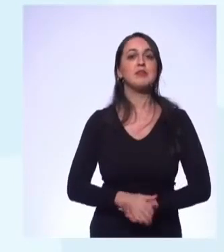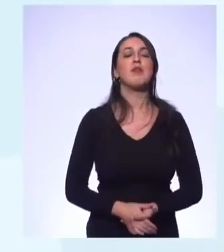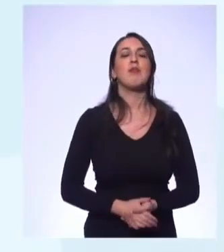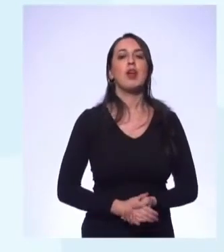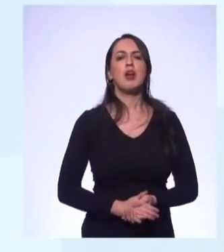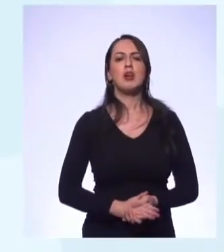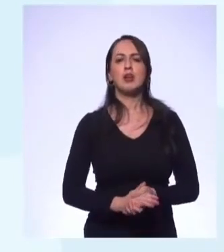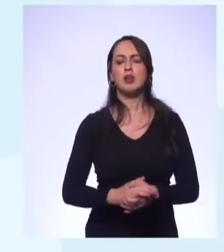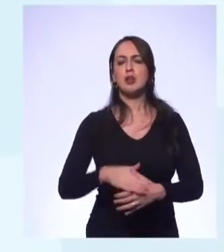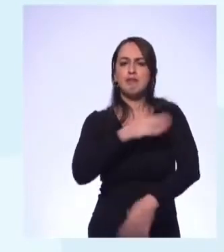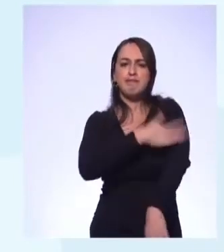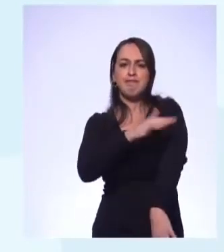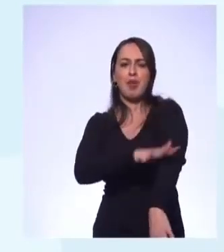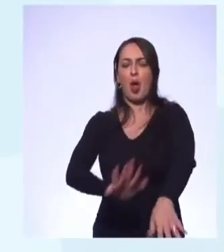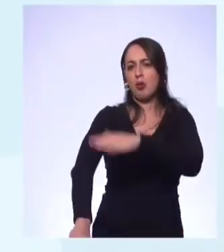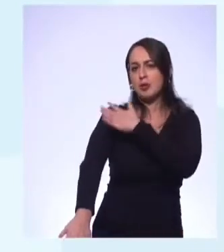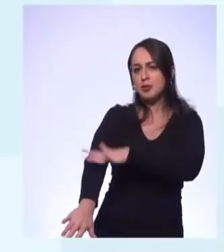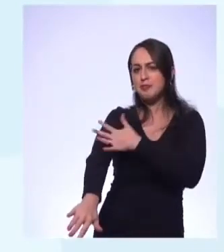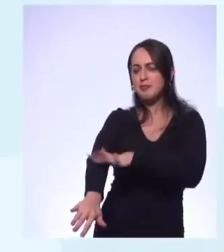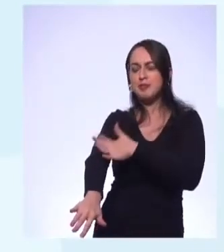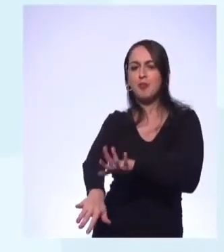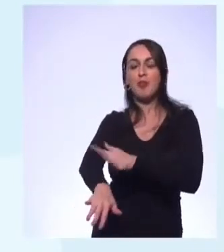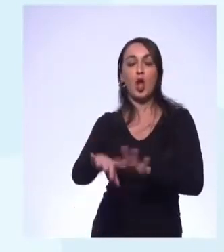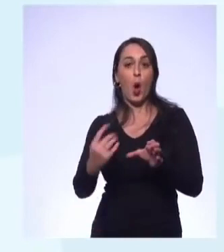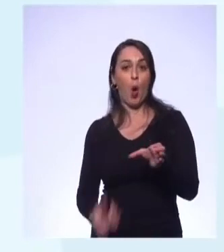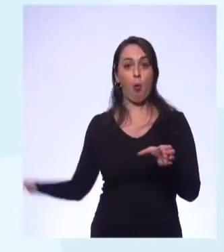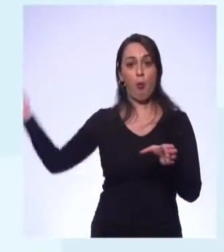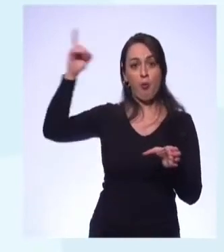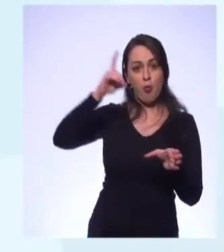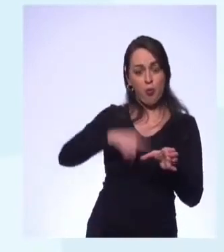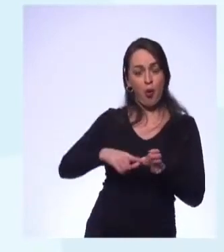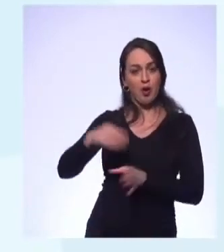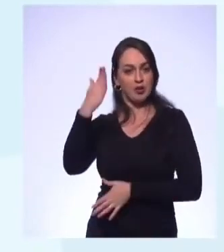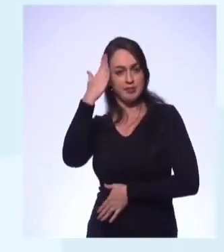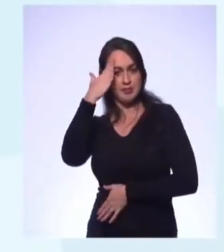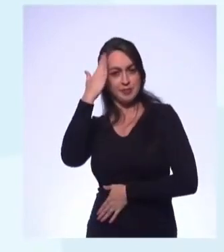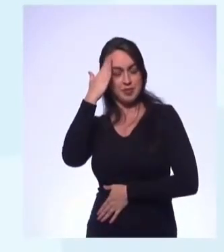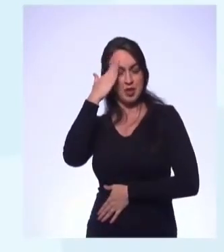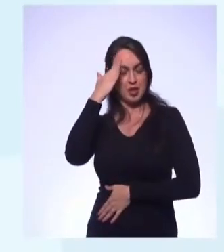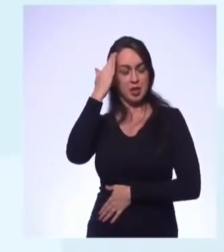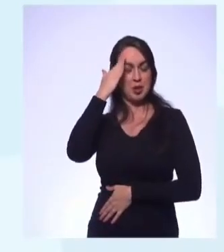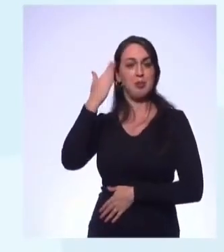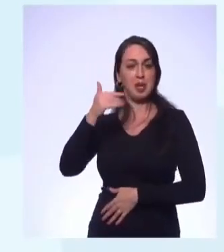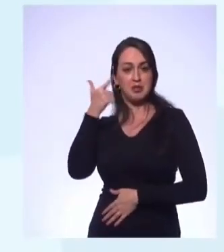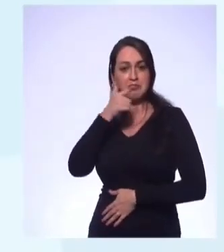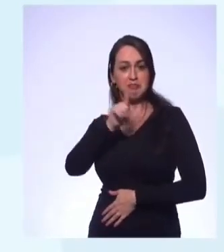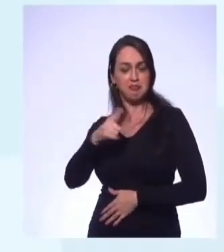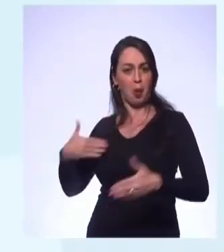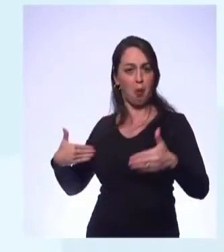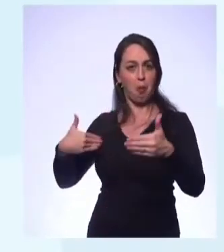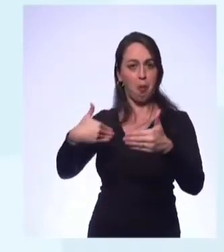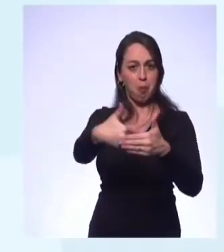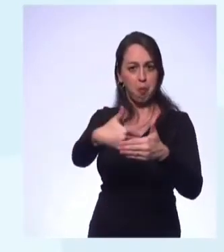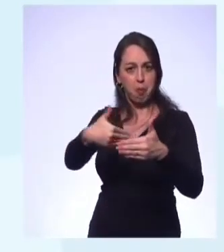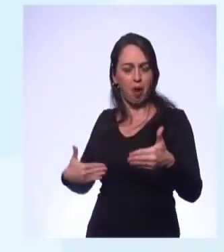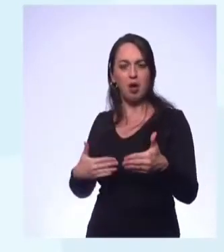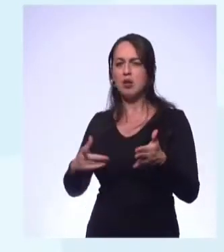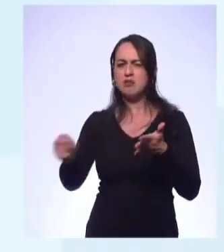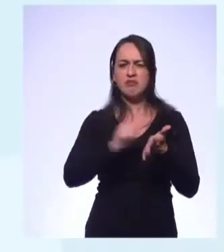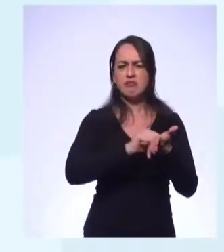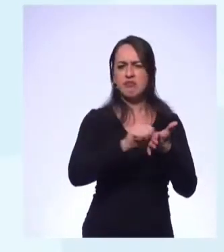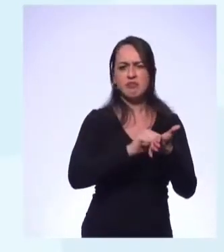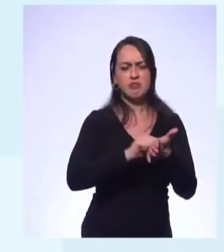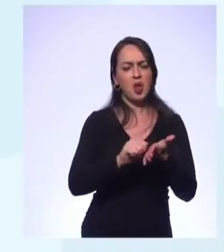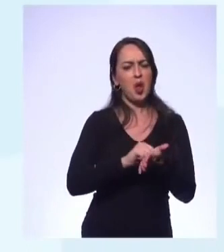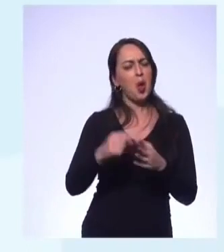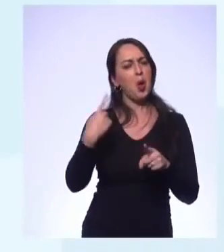Sacudir a poeira e dar a volta por cima, saber que o forte do êxito aproxima, não apagar o verso por falta de rima,